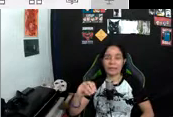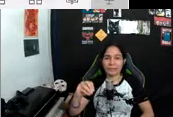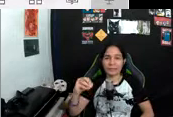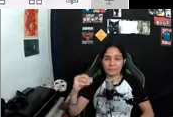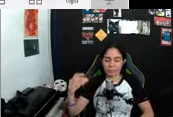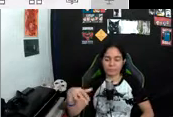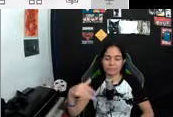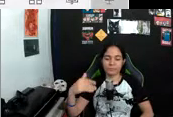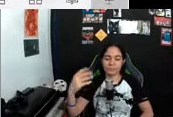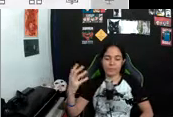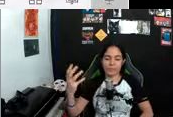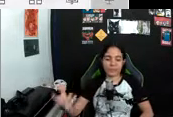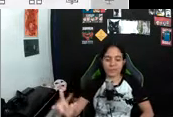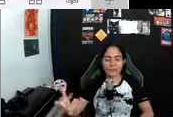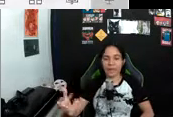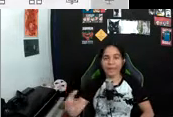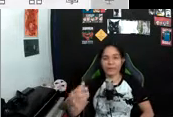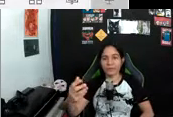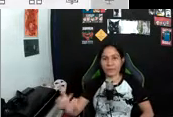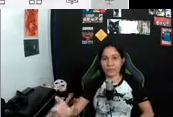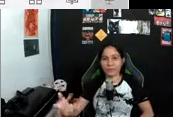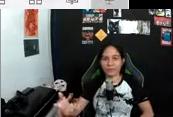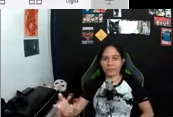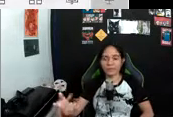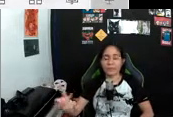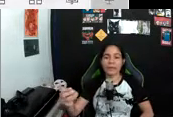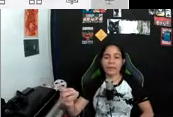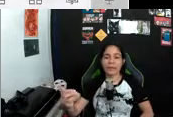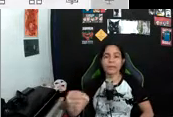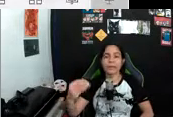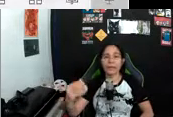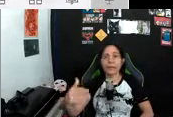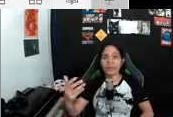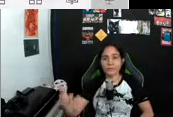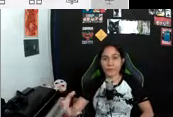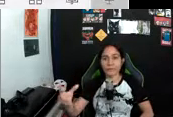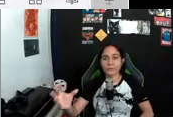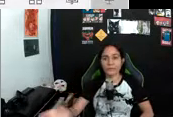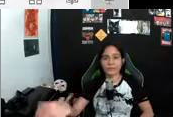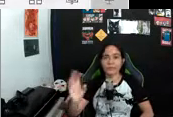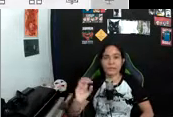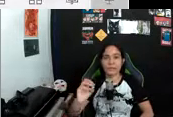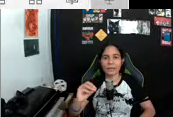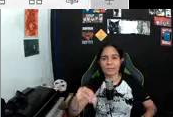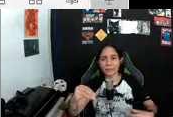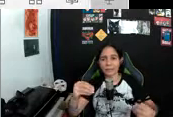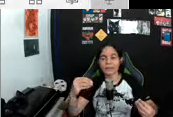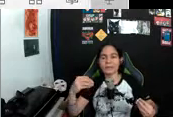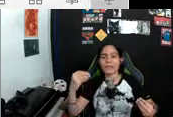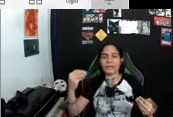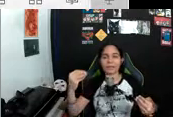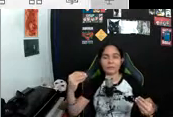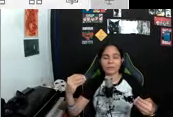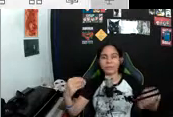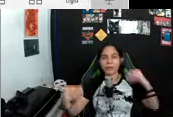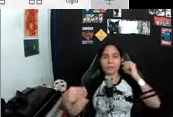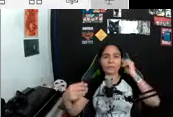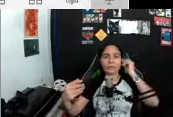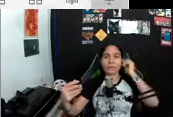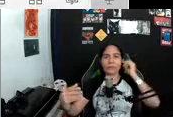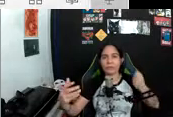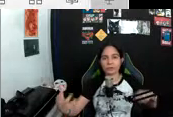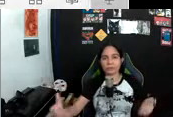E a gente tem doenças que a sociedade enfrenta que estão relacionadas justamente a esse nível